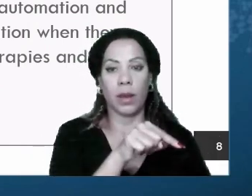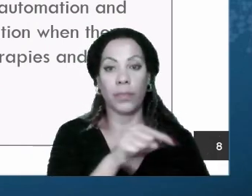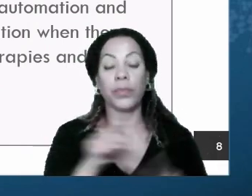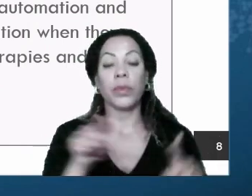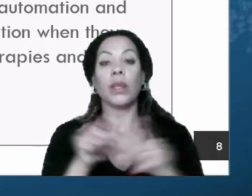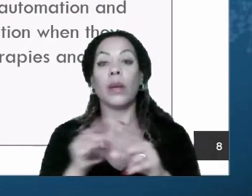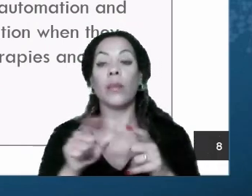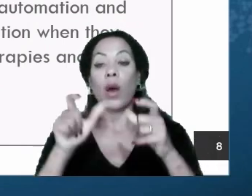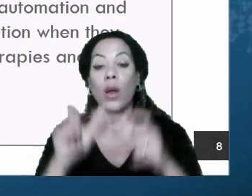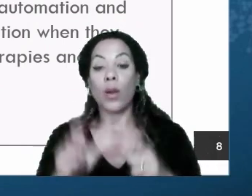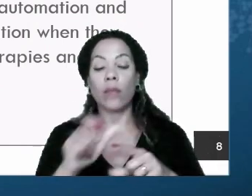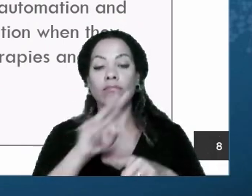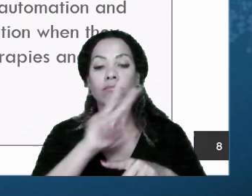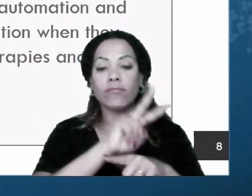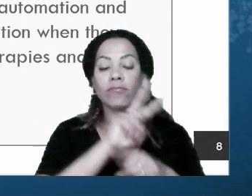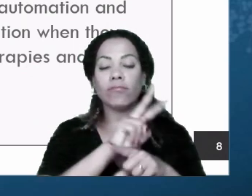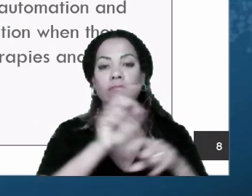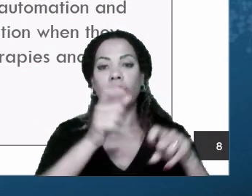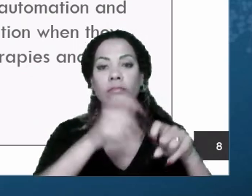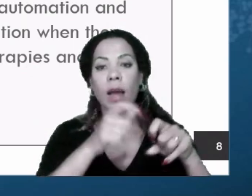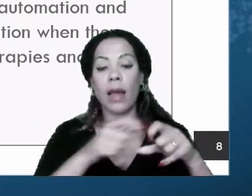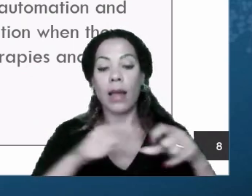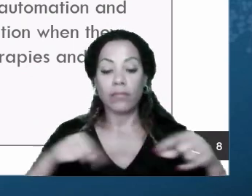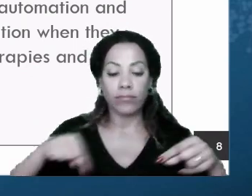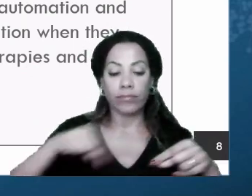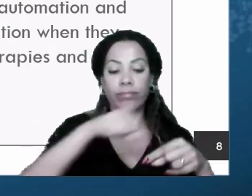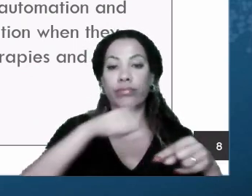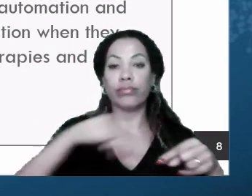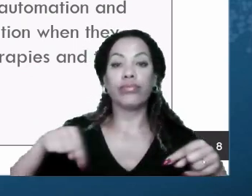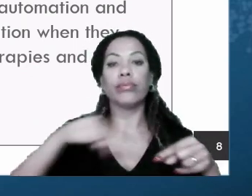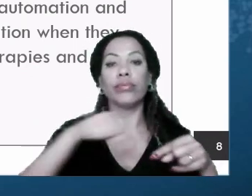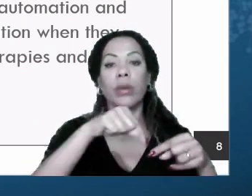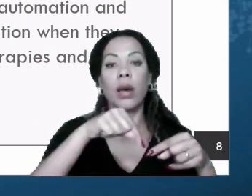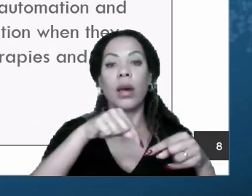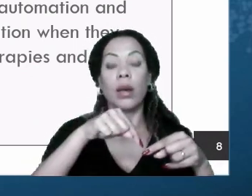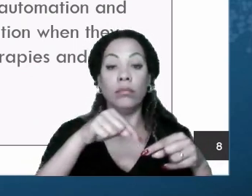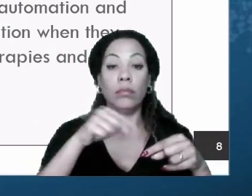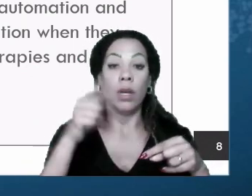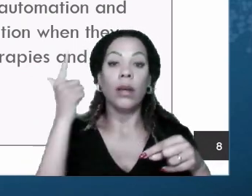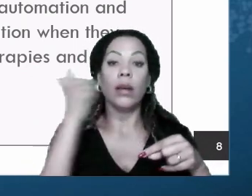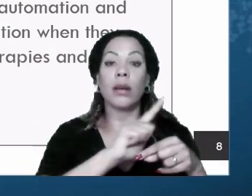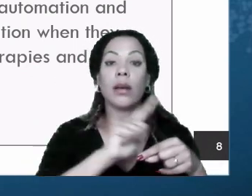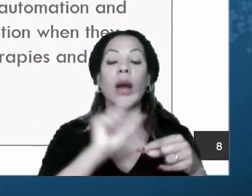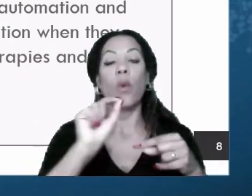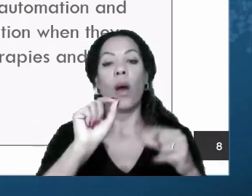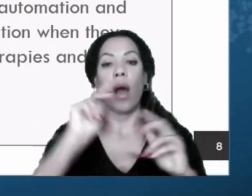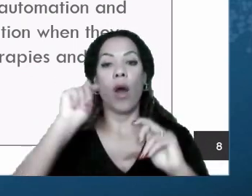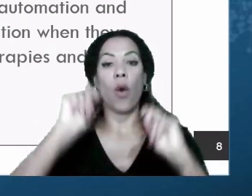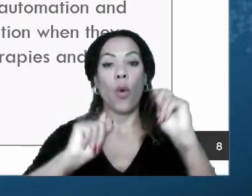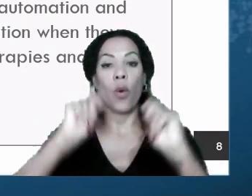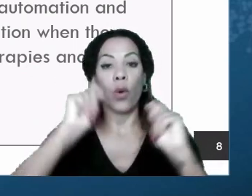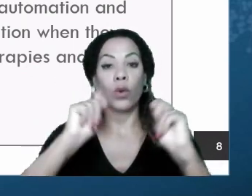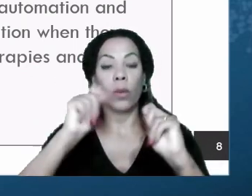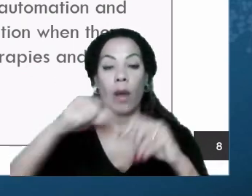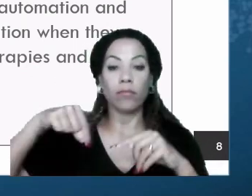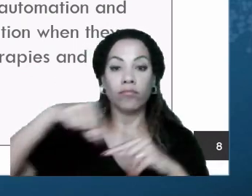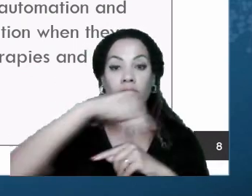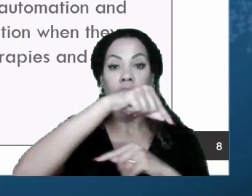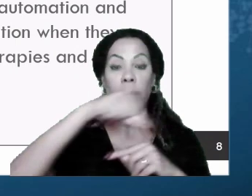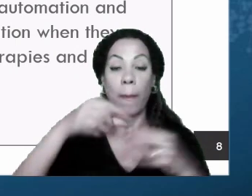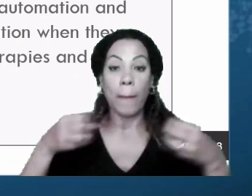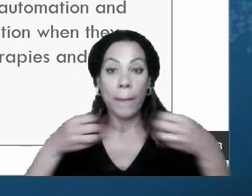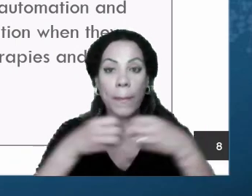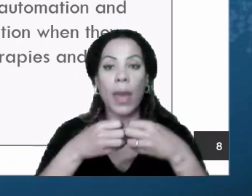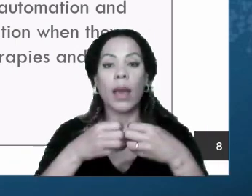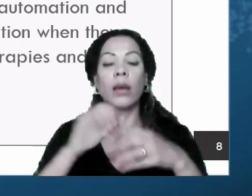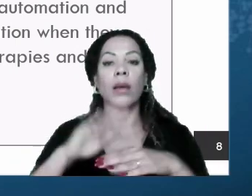de assistência médica. Isso é muito mais econômico, é muito mais ágil e eficiente do que uma